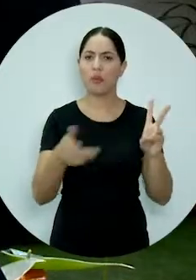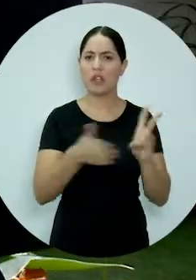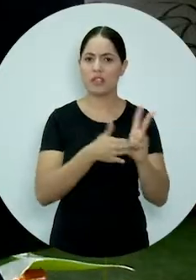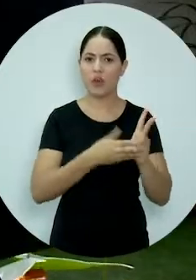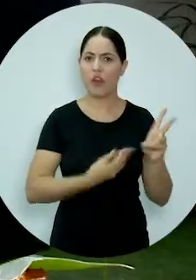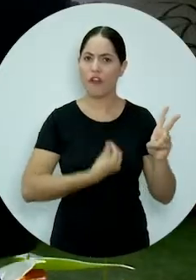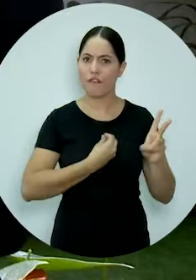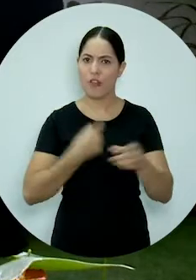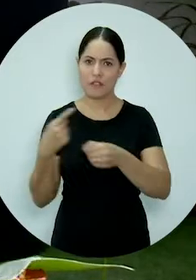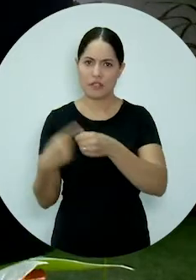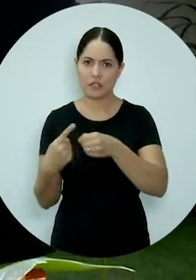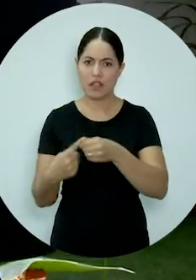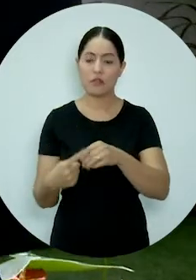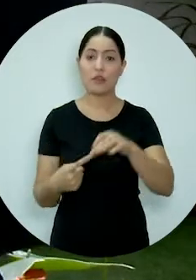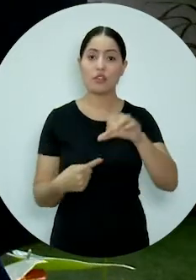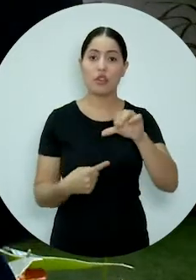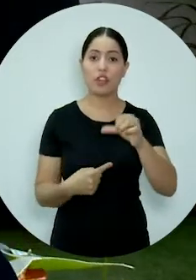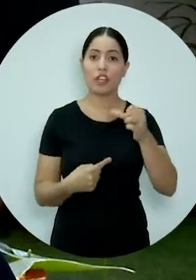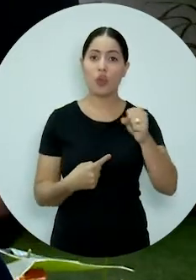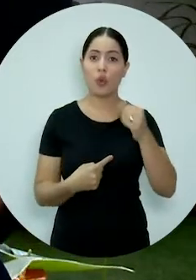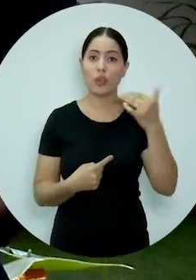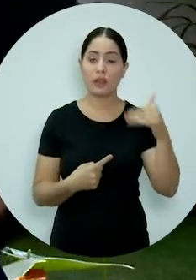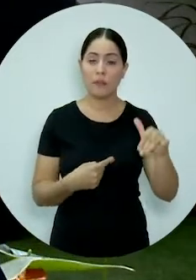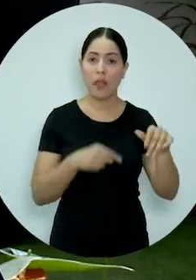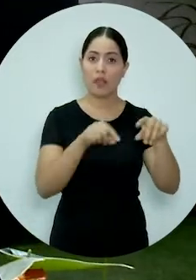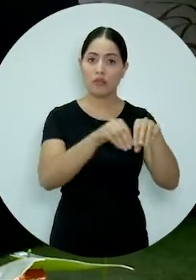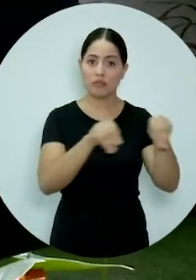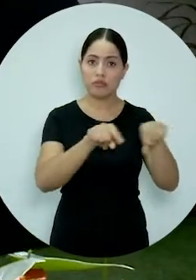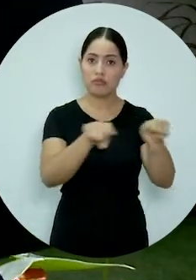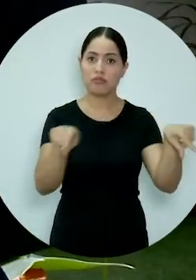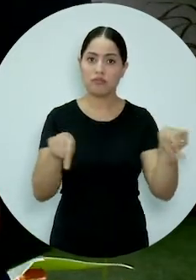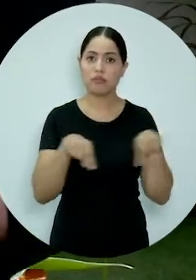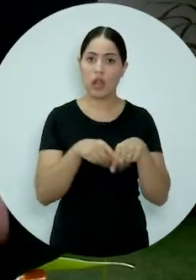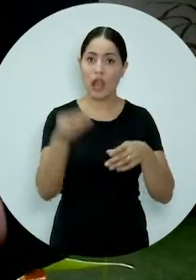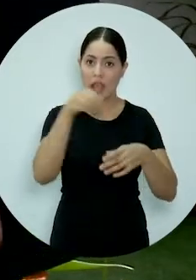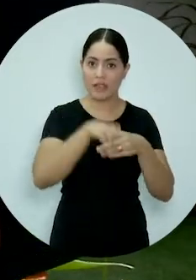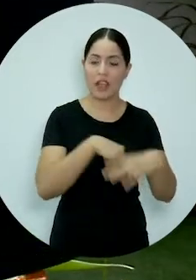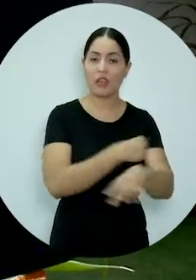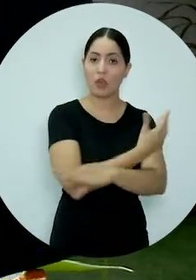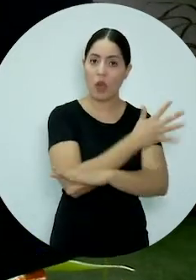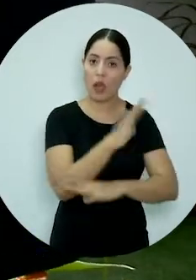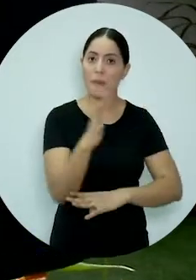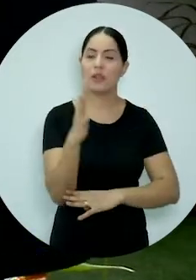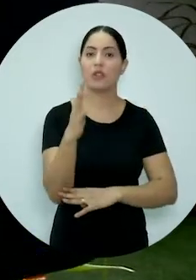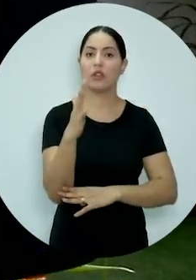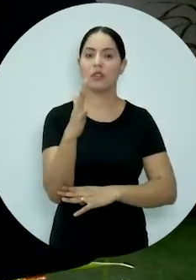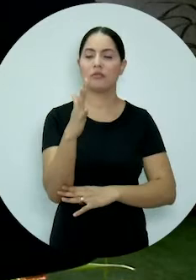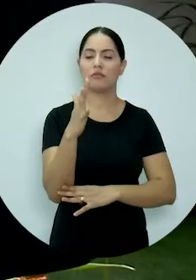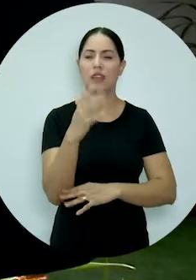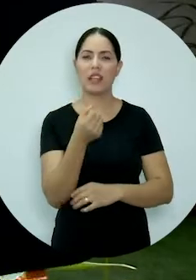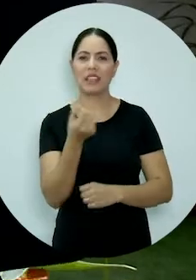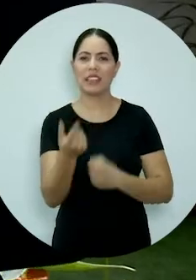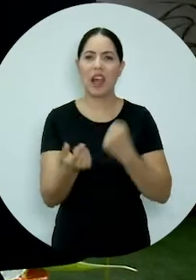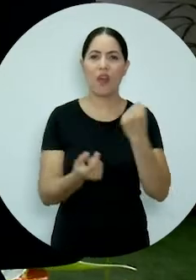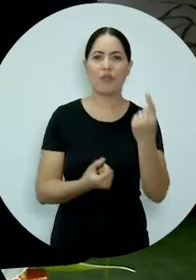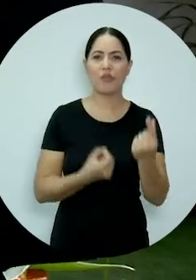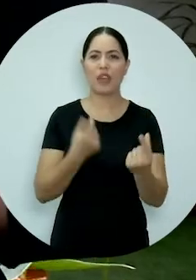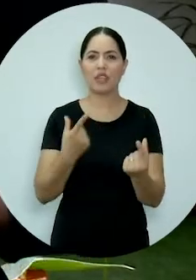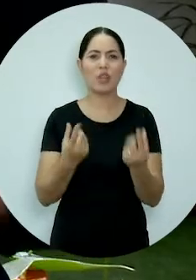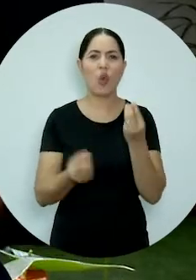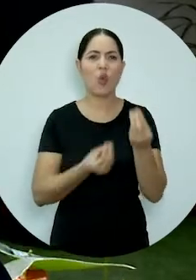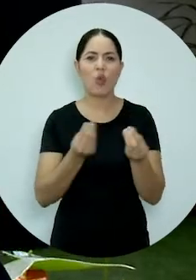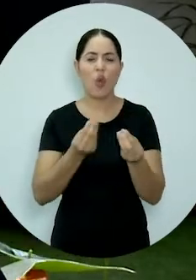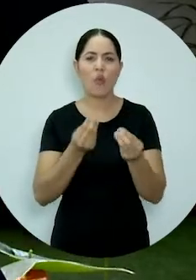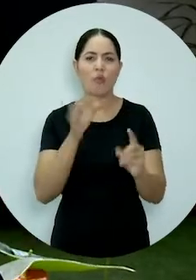muitos povos indígenas vivem na cidade, mas 98,5% das terras demarcadas estão dentro da Amazônia. Isso